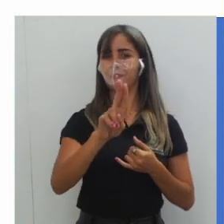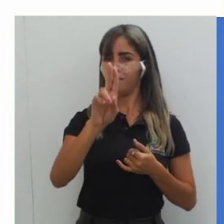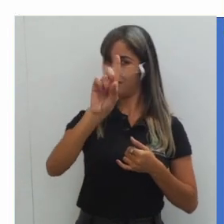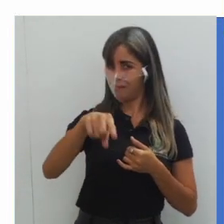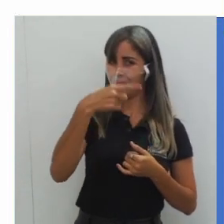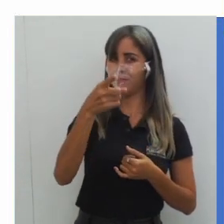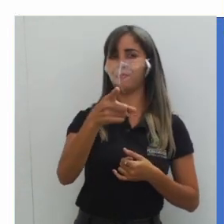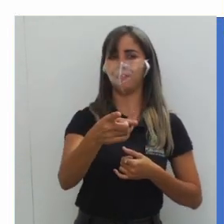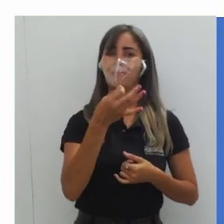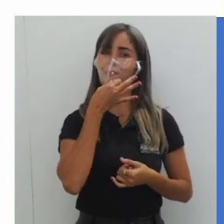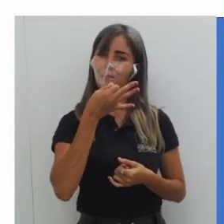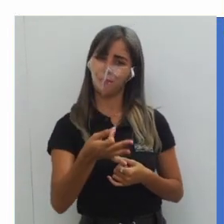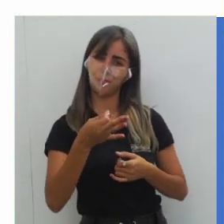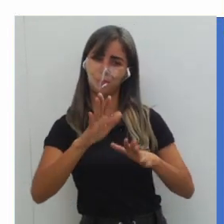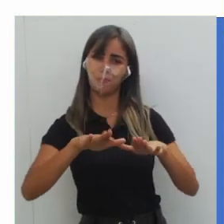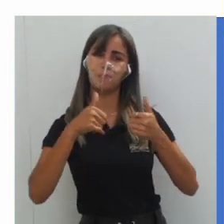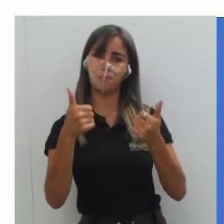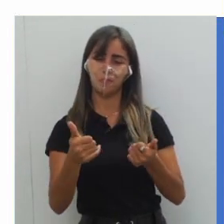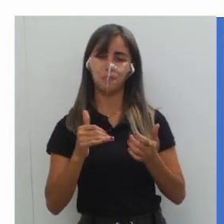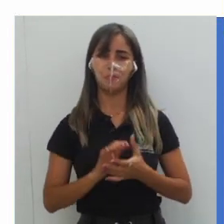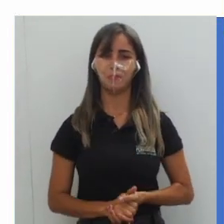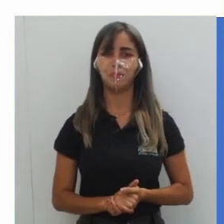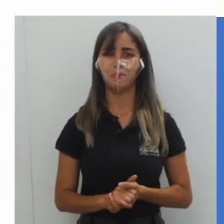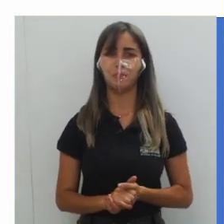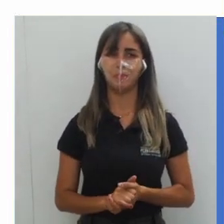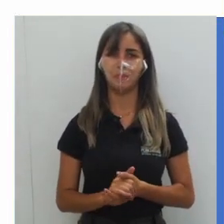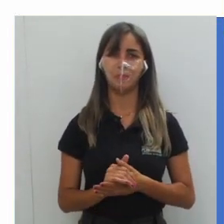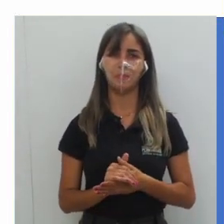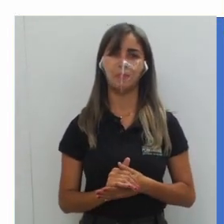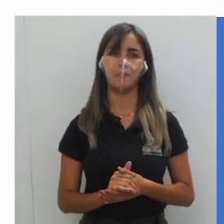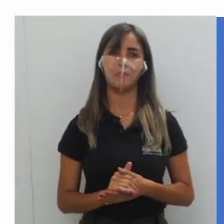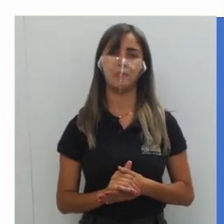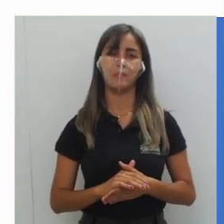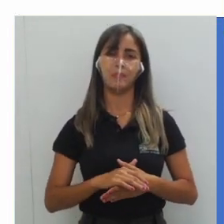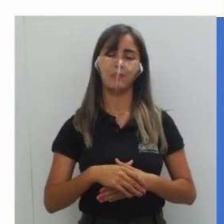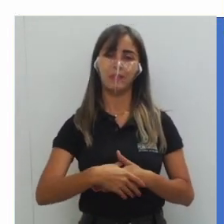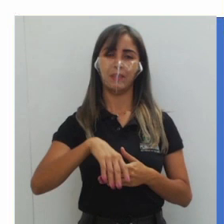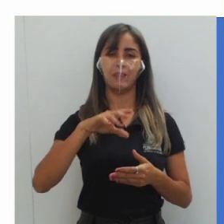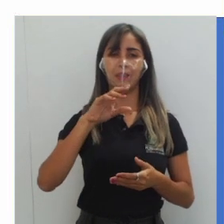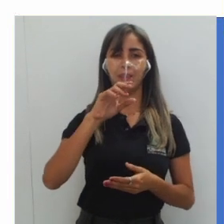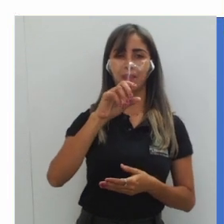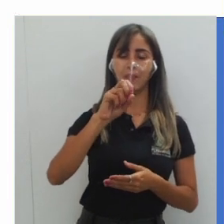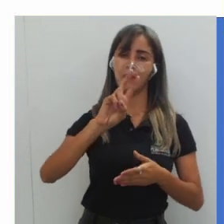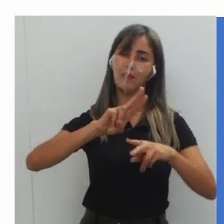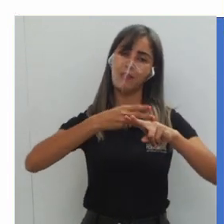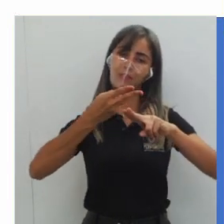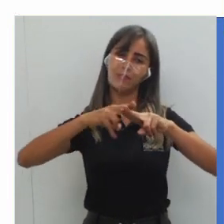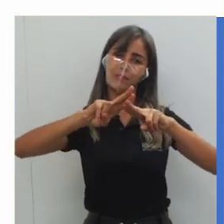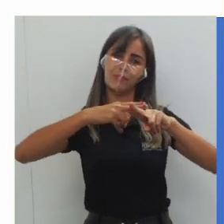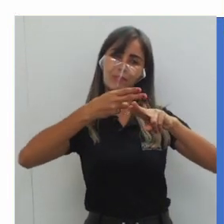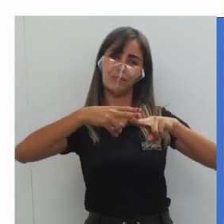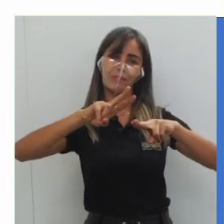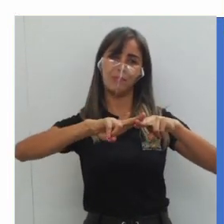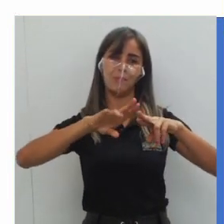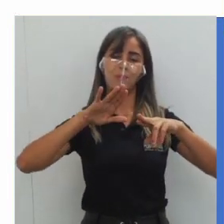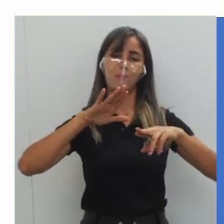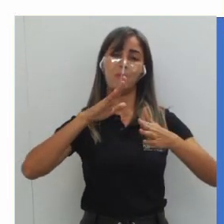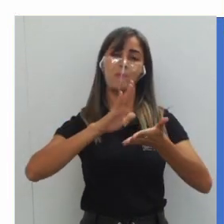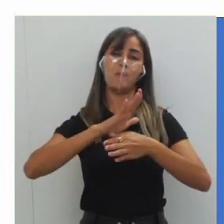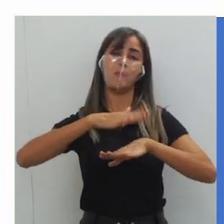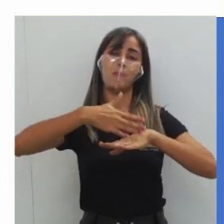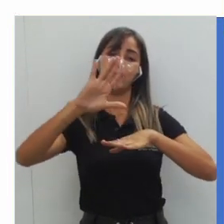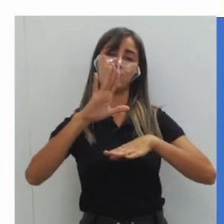para poder depois opinar melhor. Entre Nescau e Toddy, qual é o melhor? Qual é de repente